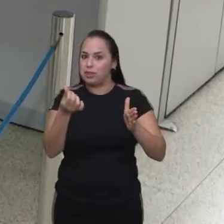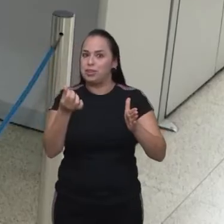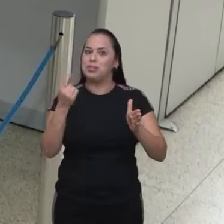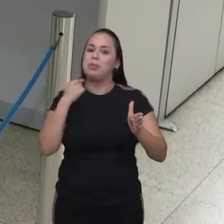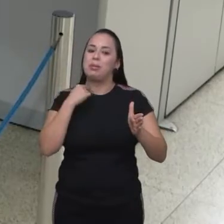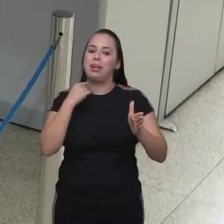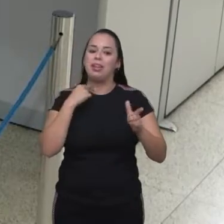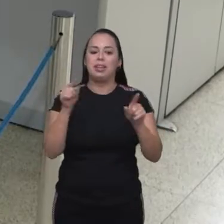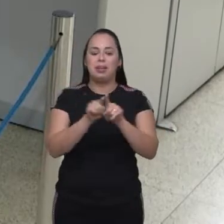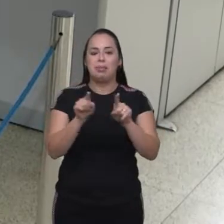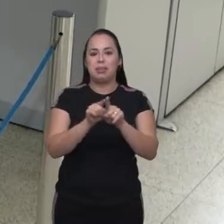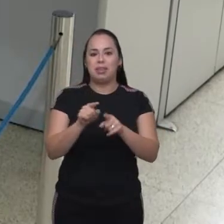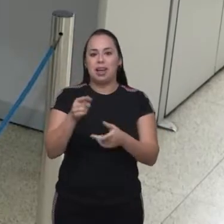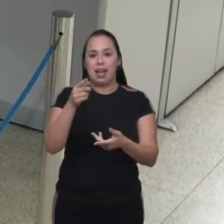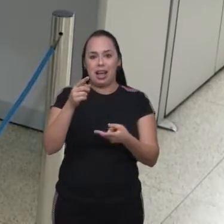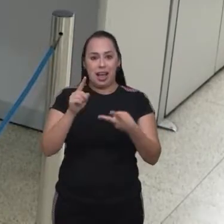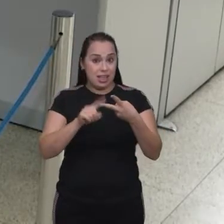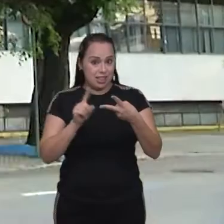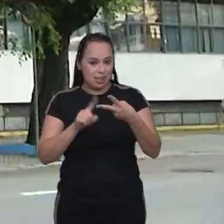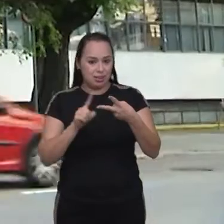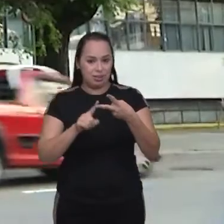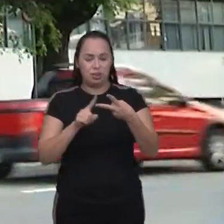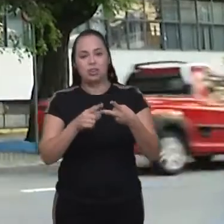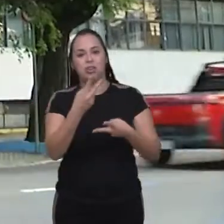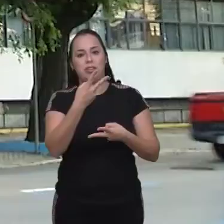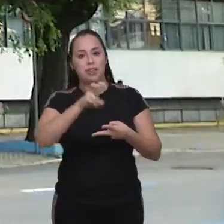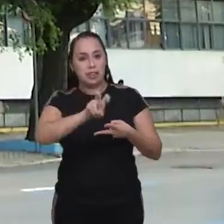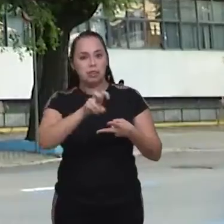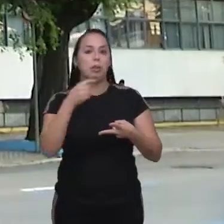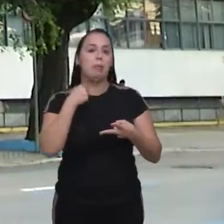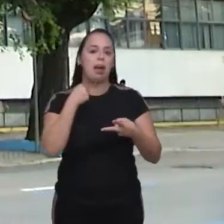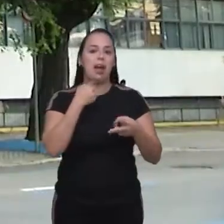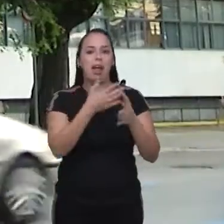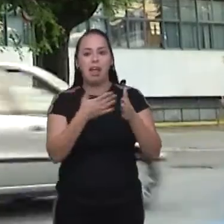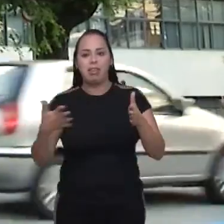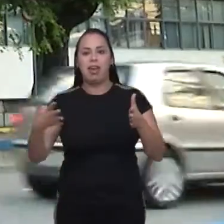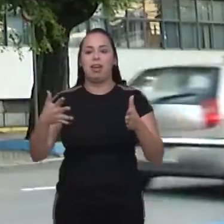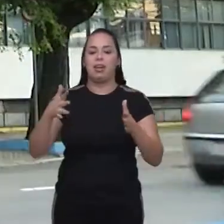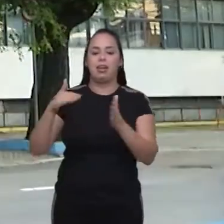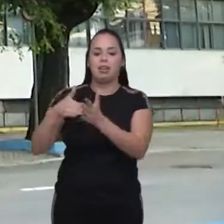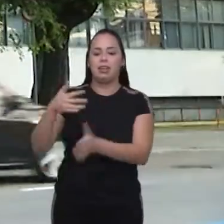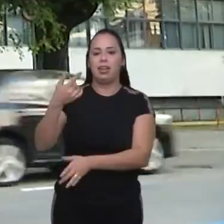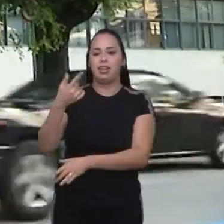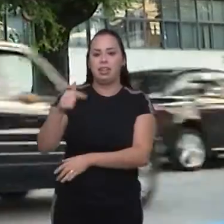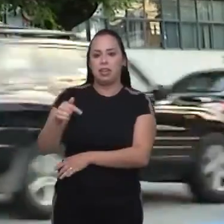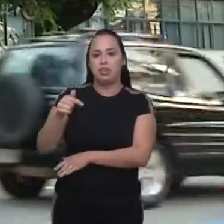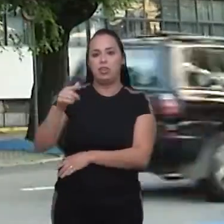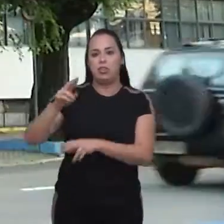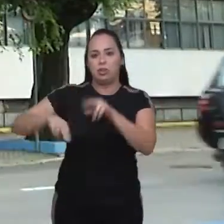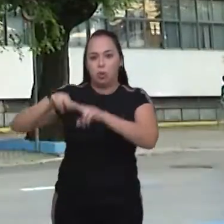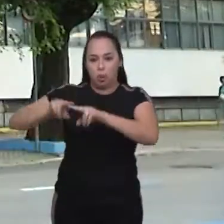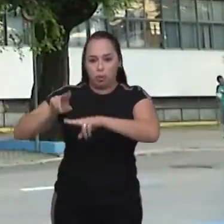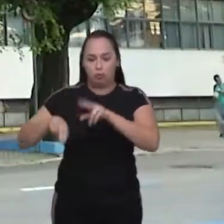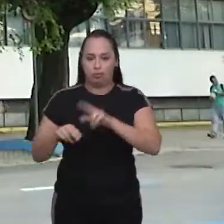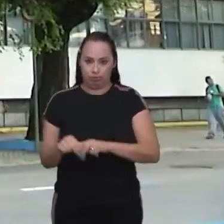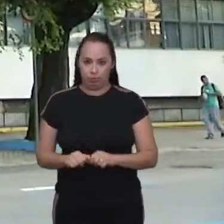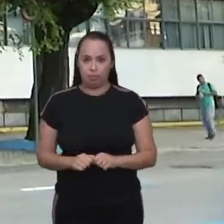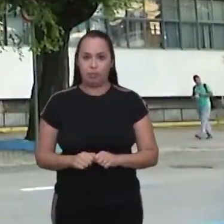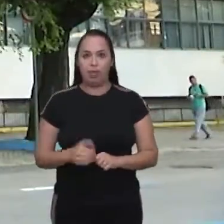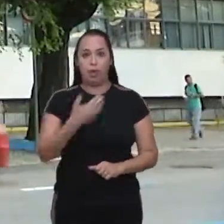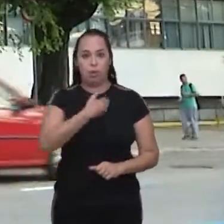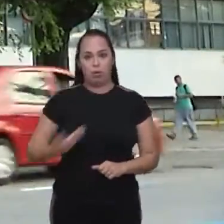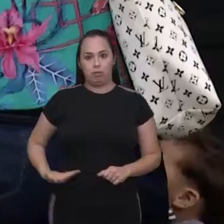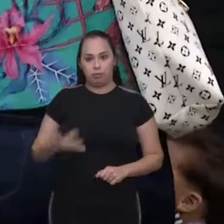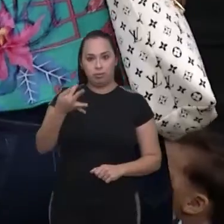será estendida até o dia 6 de maio. Já a segunda será disponibilizada entre os dias 25 de maio e 7